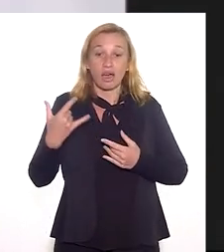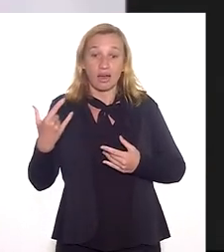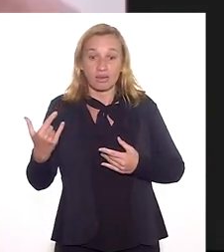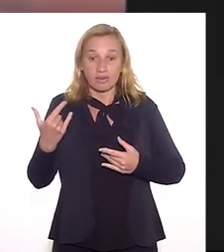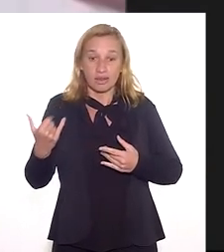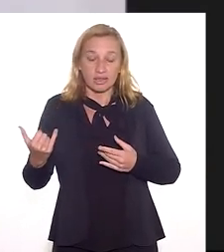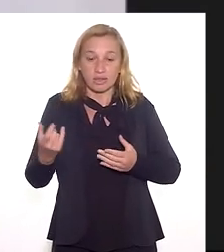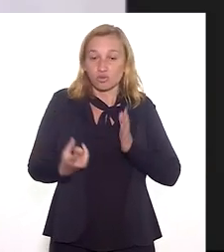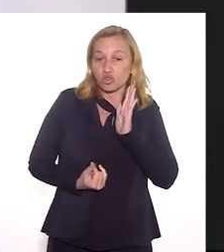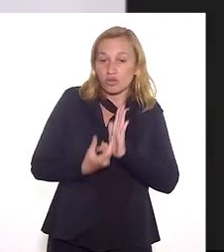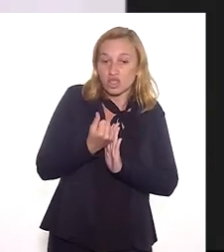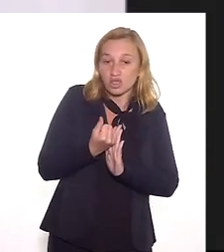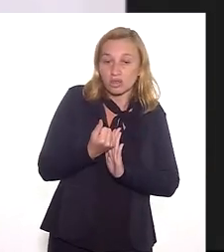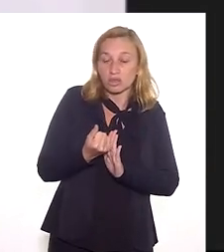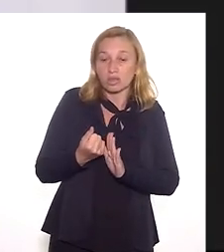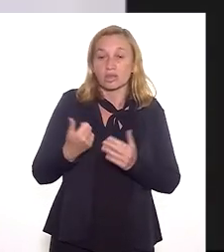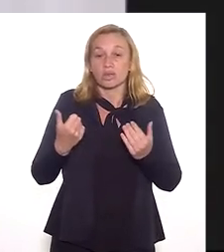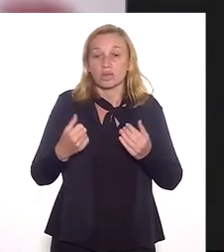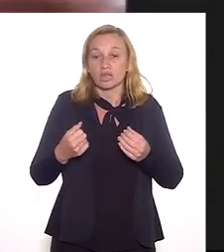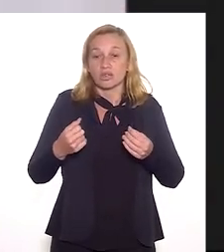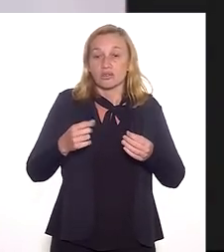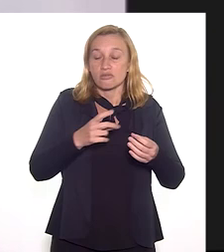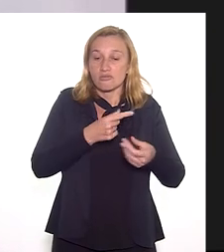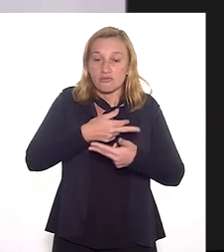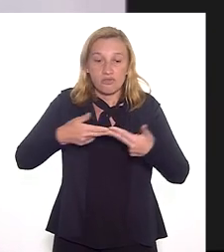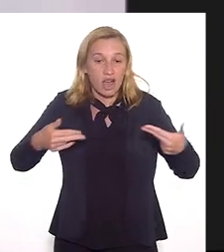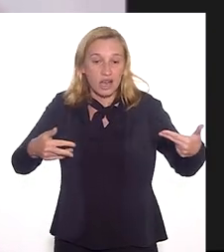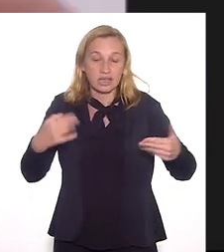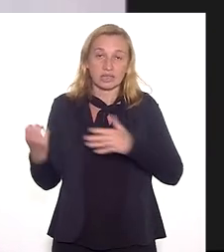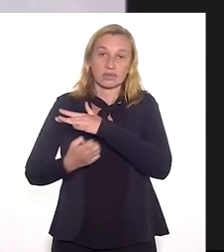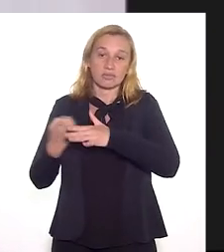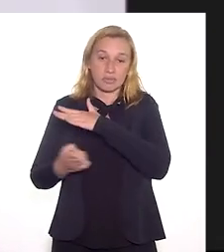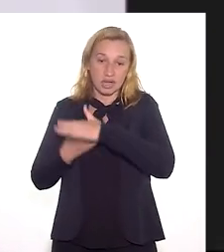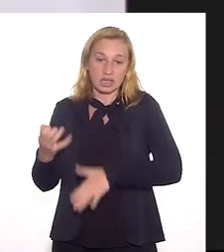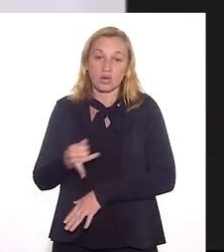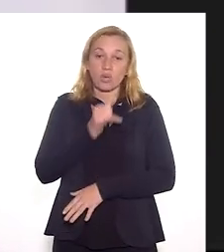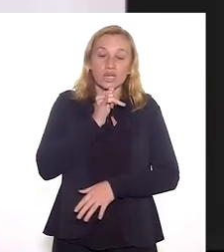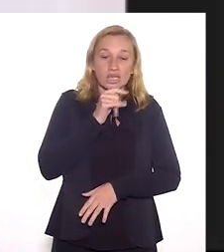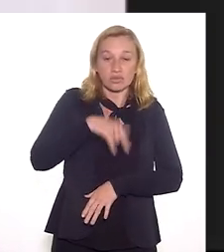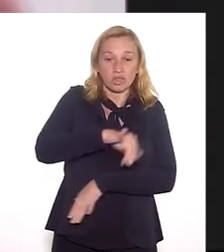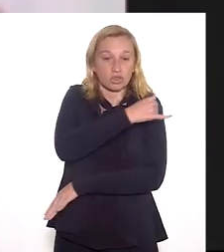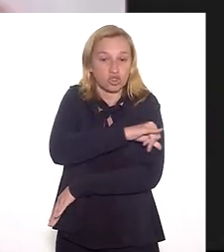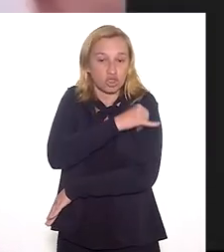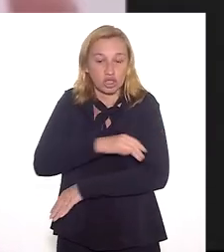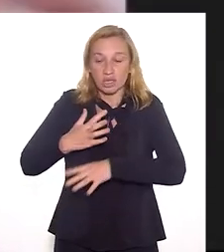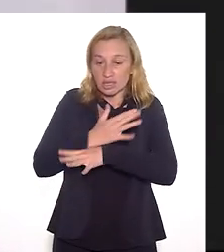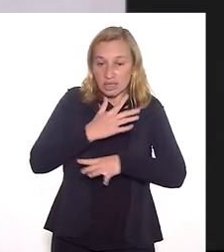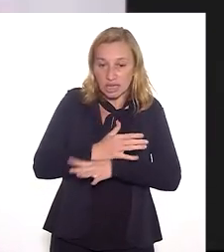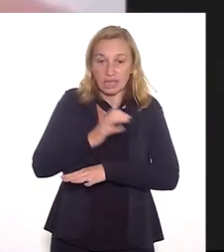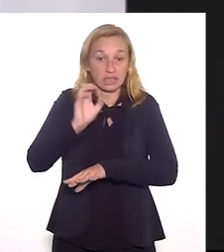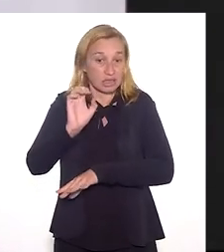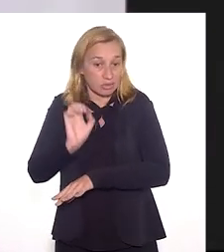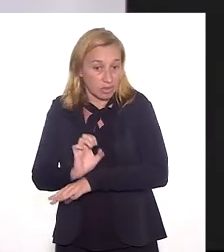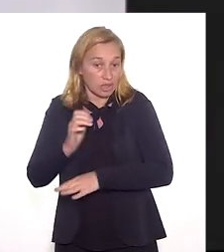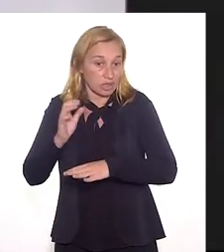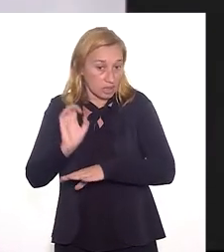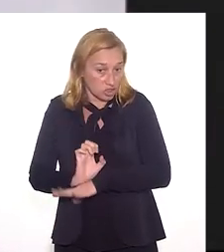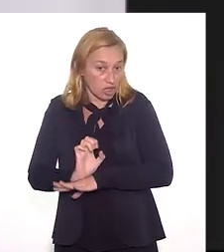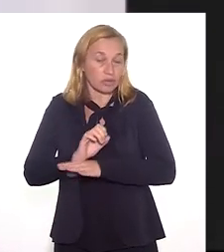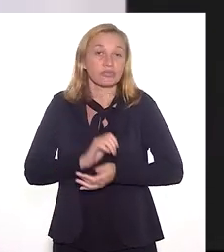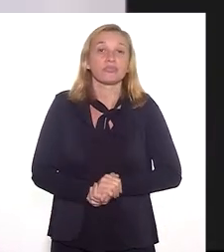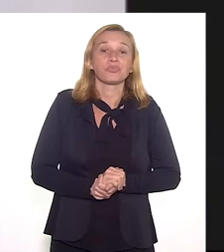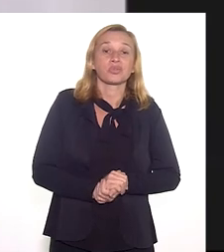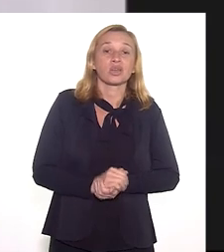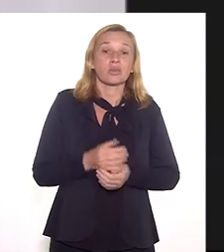como uma agência de atração, né, de investimentos, a gente tem contato com diversas empresas, no Rio de Janeiro, tanto na cidade quanto no estado do